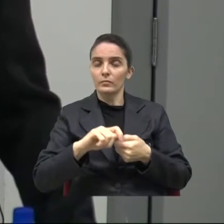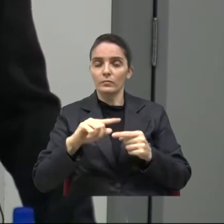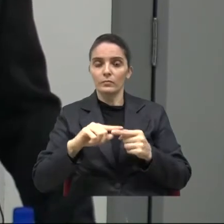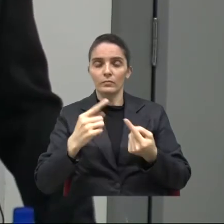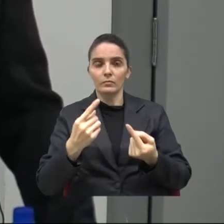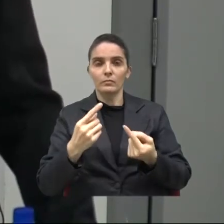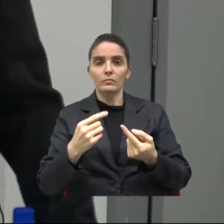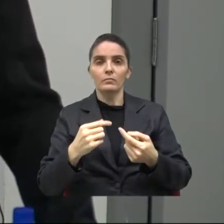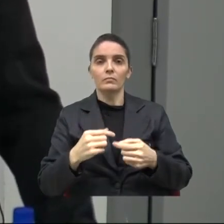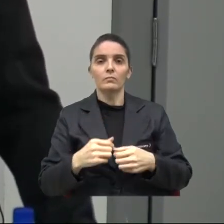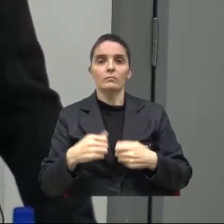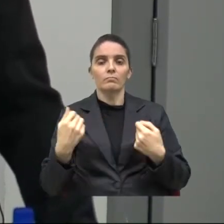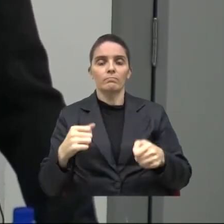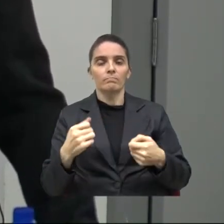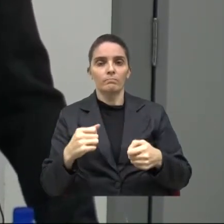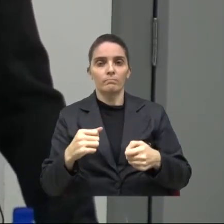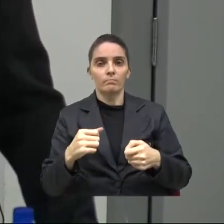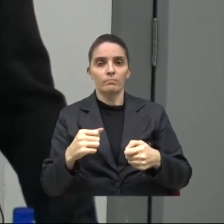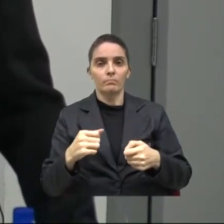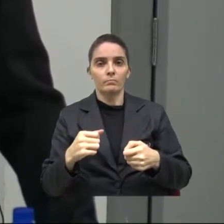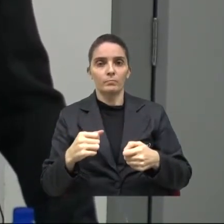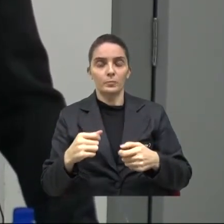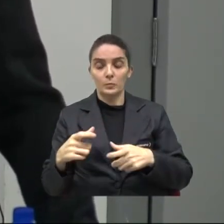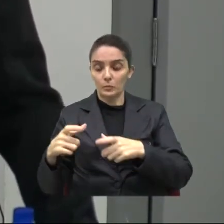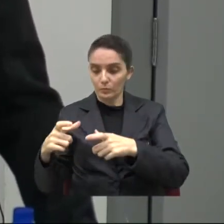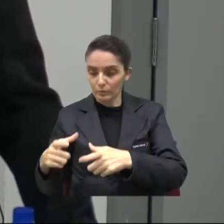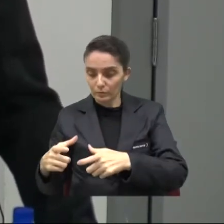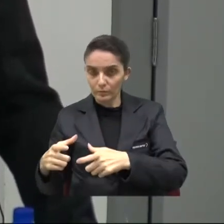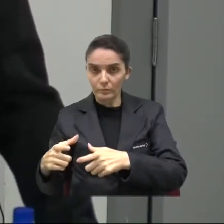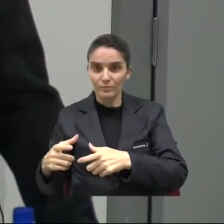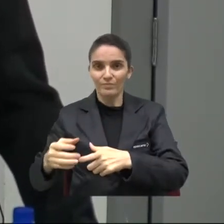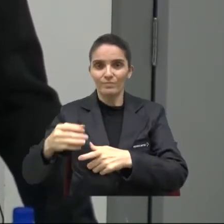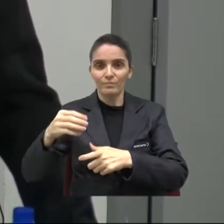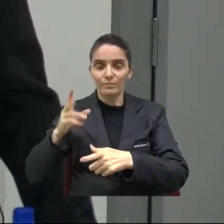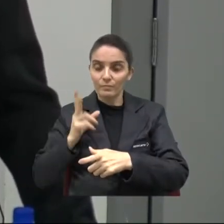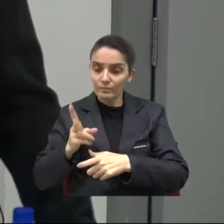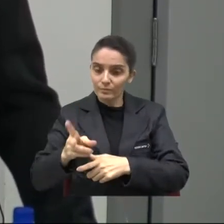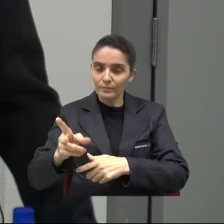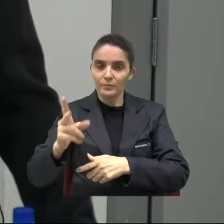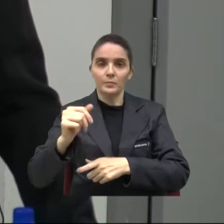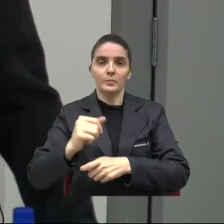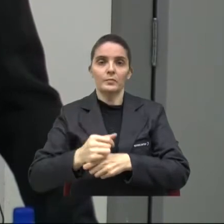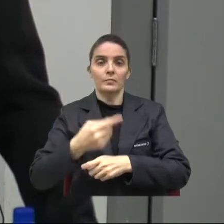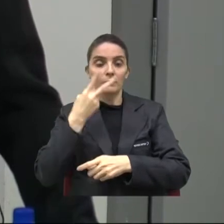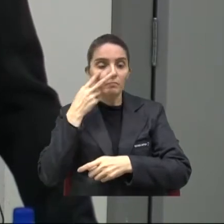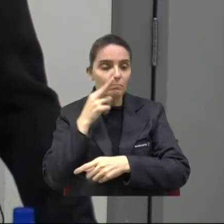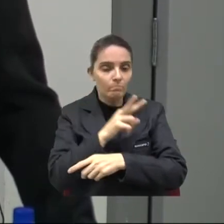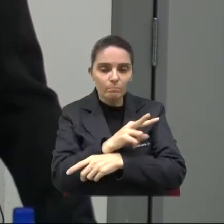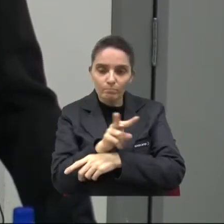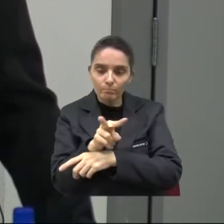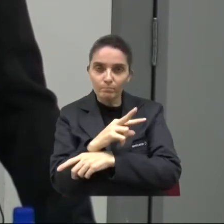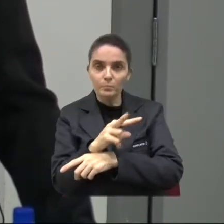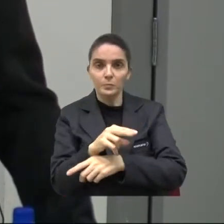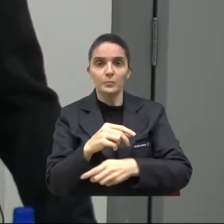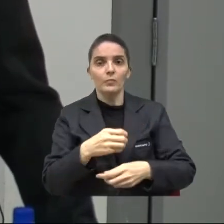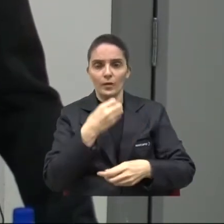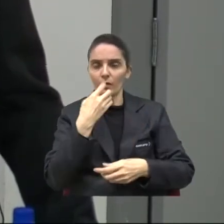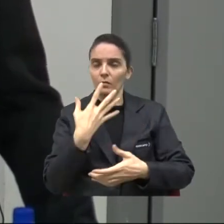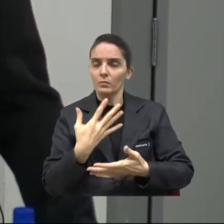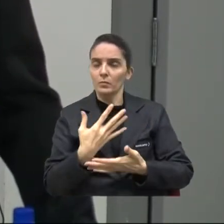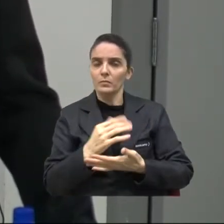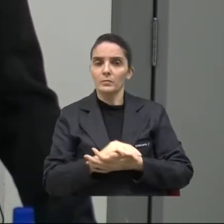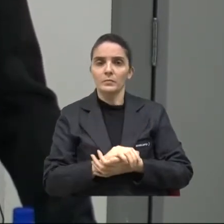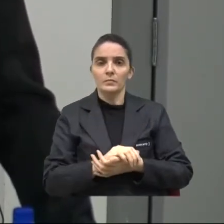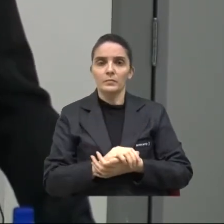necessidade da manutenção de um posto efetivo naquele local. Então, eu acredito que isso, com certeza, poderia, vereadora